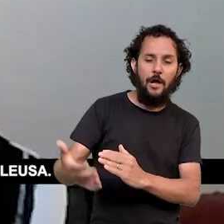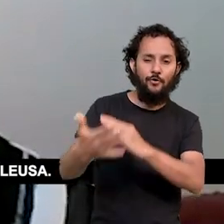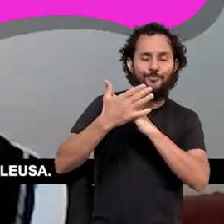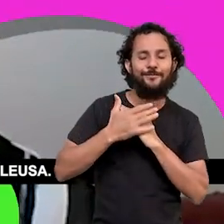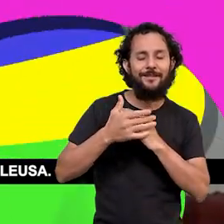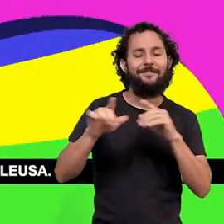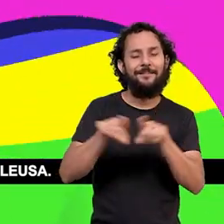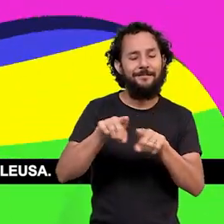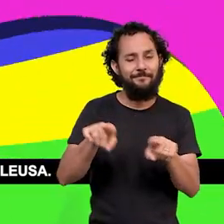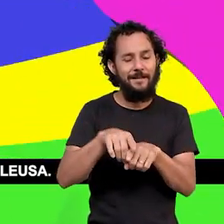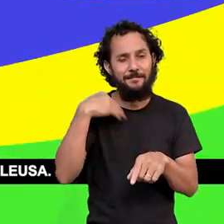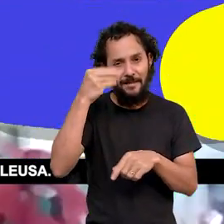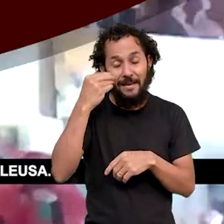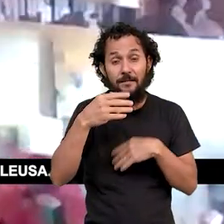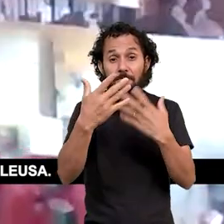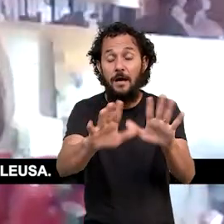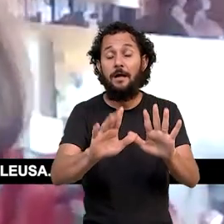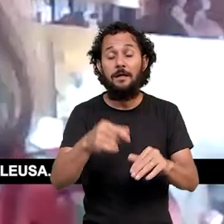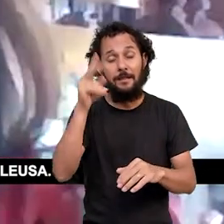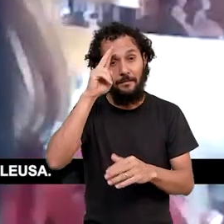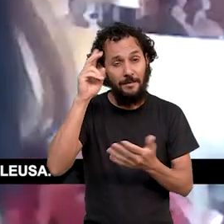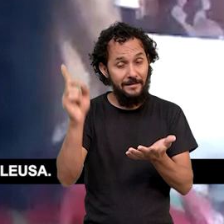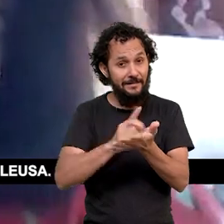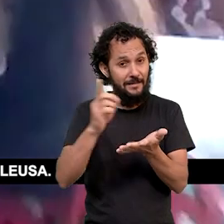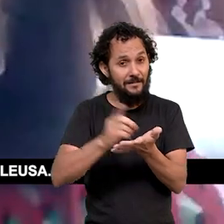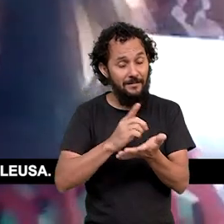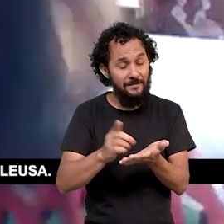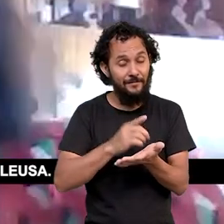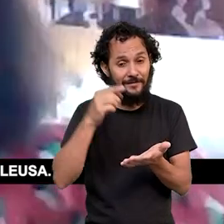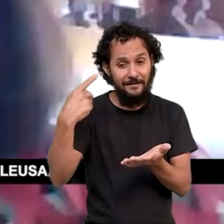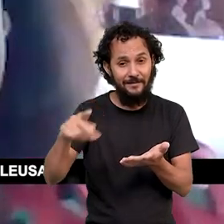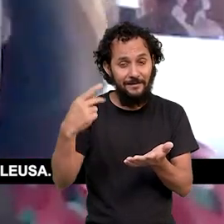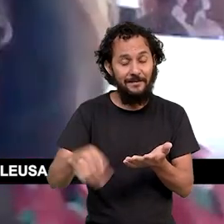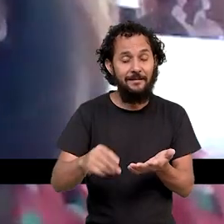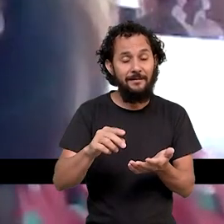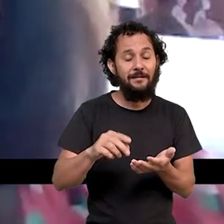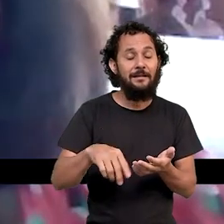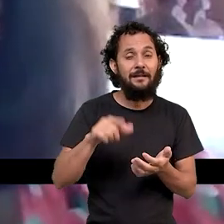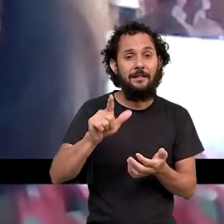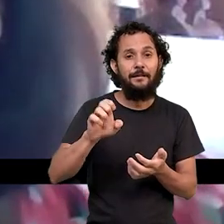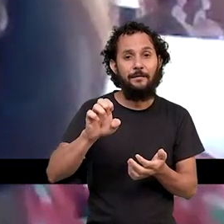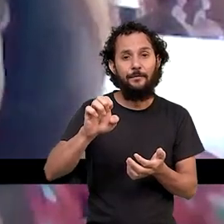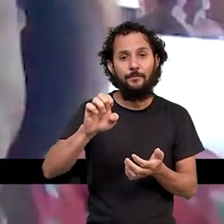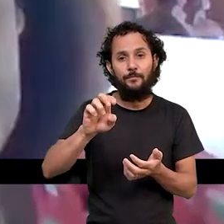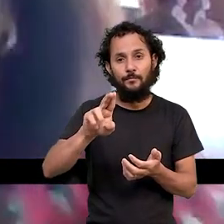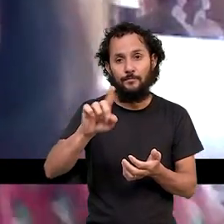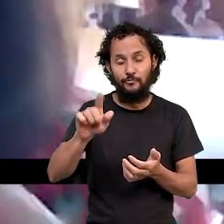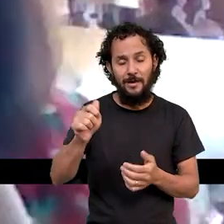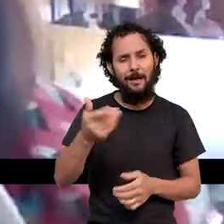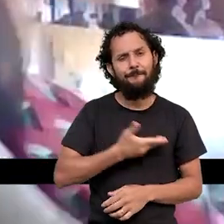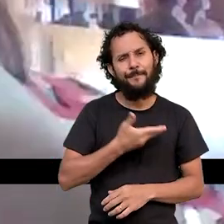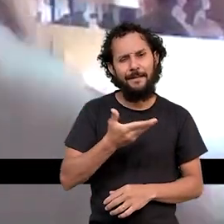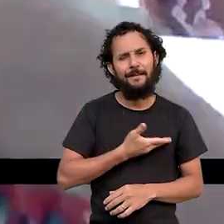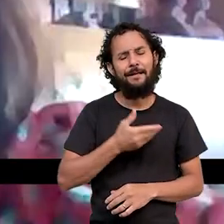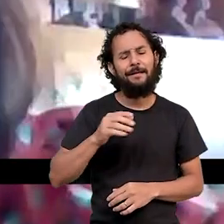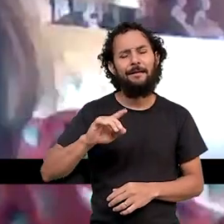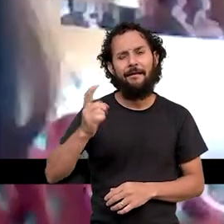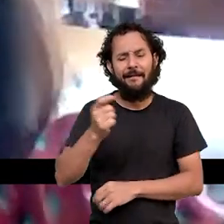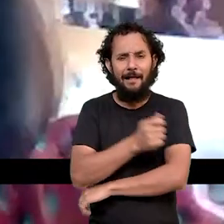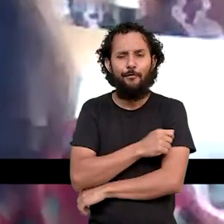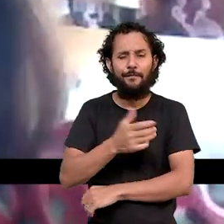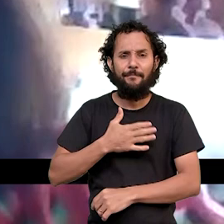nos auxiliar nesse processo. Lembrando da tese, da dissertação da Leusa, Leusa, ela é minha amiga, foi